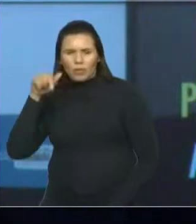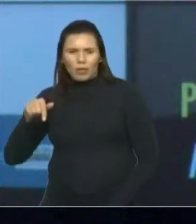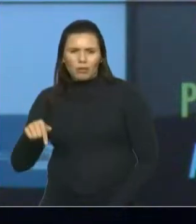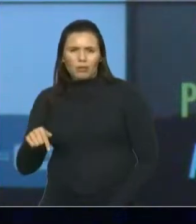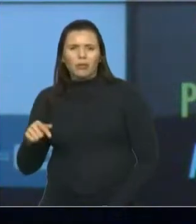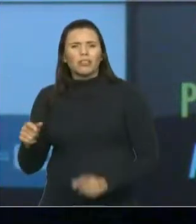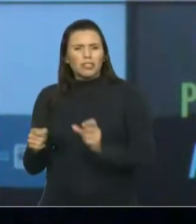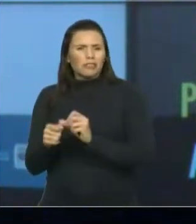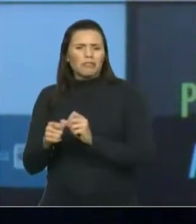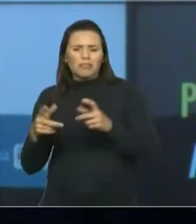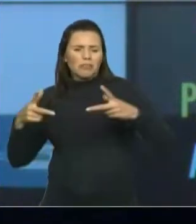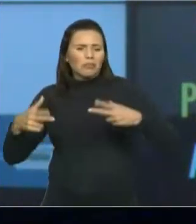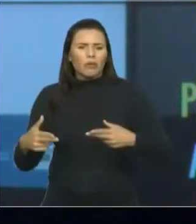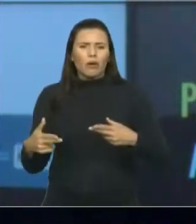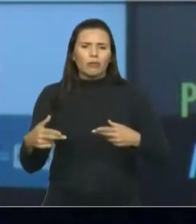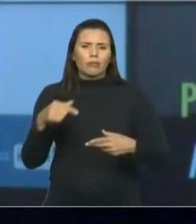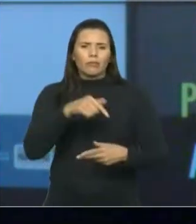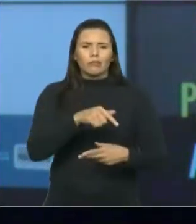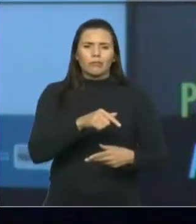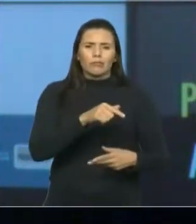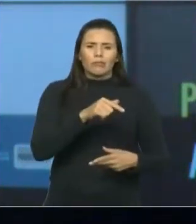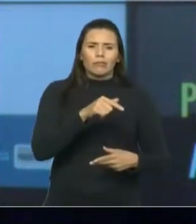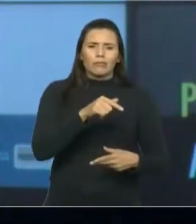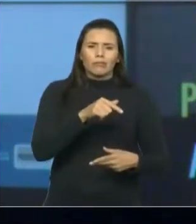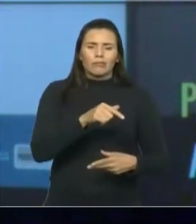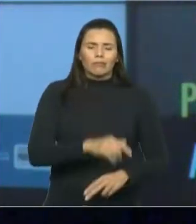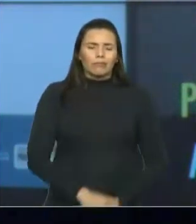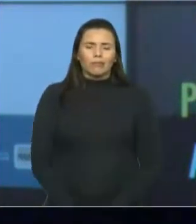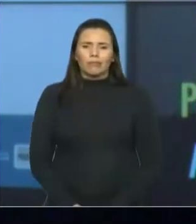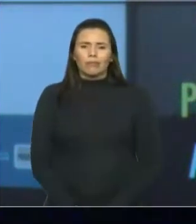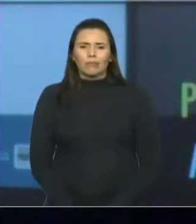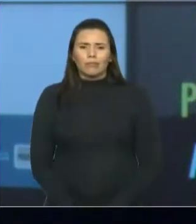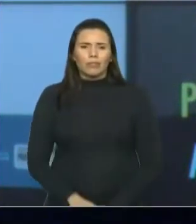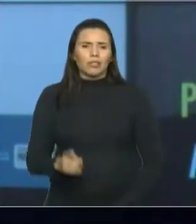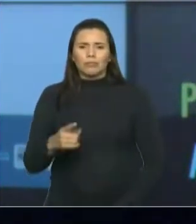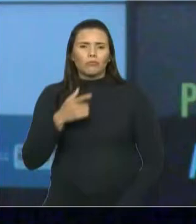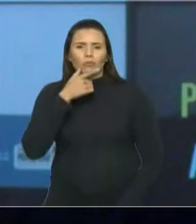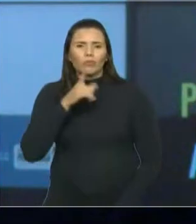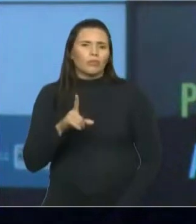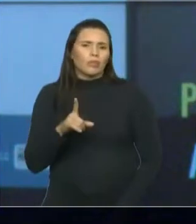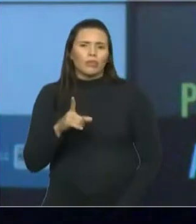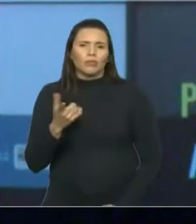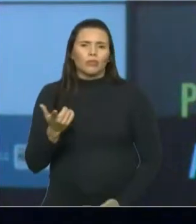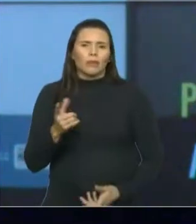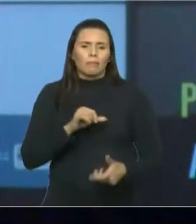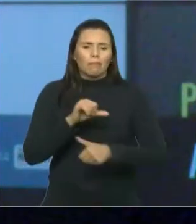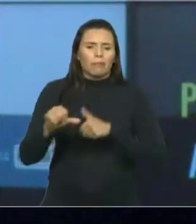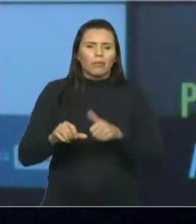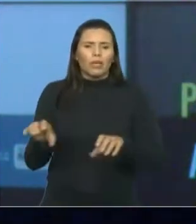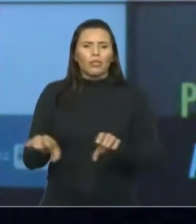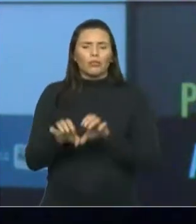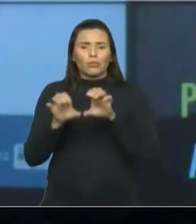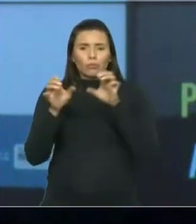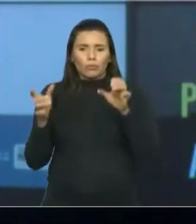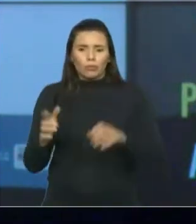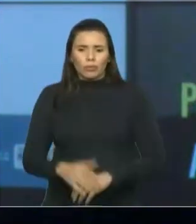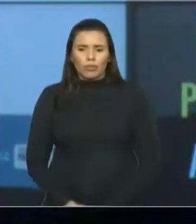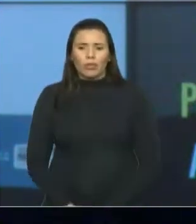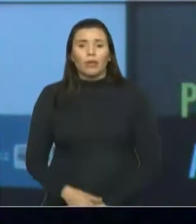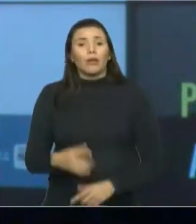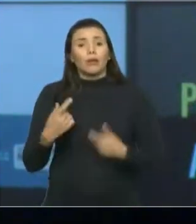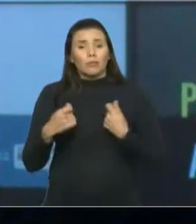não consegue modificar essa estrutura. De modo que, em vez da gente ter uma rede